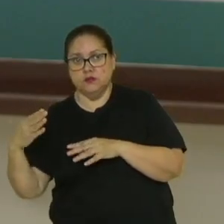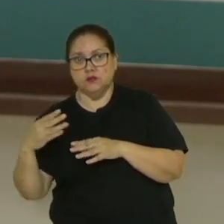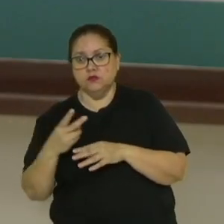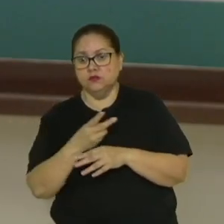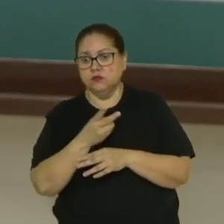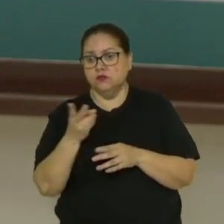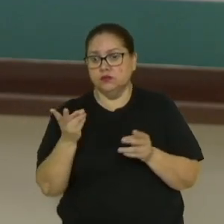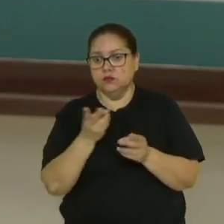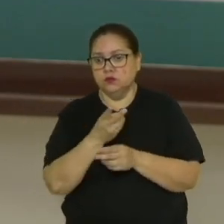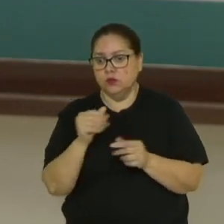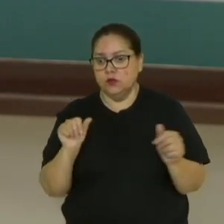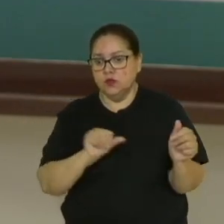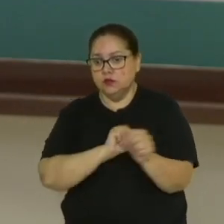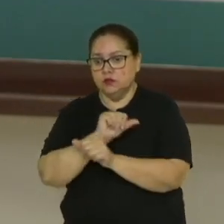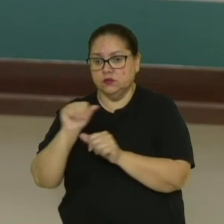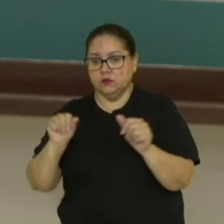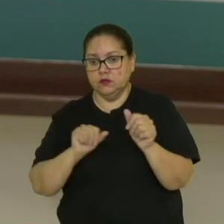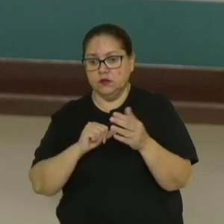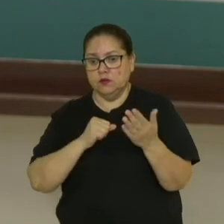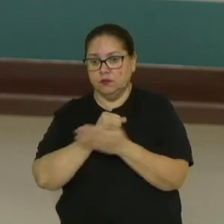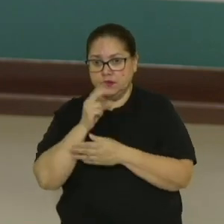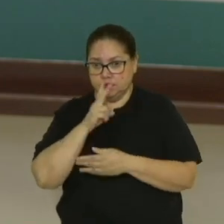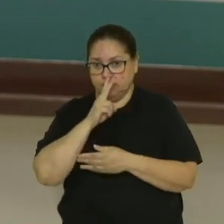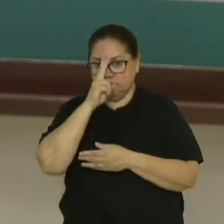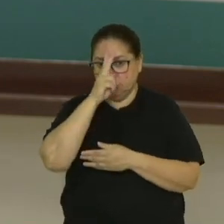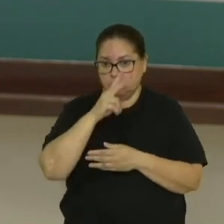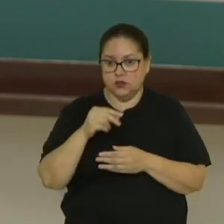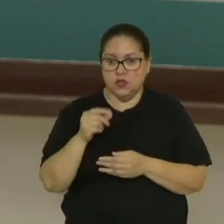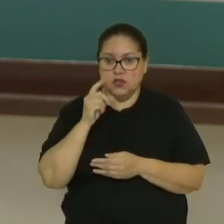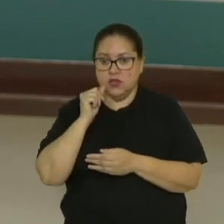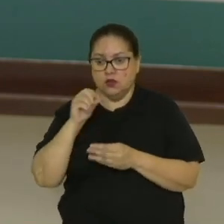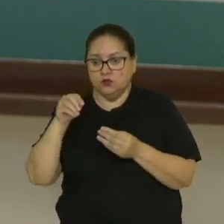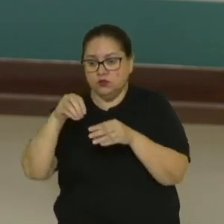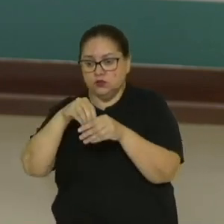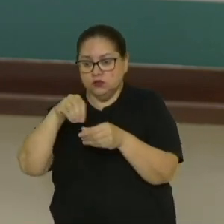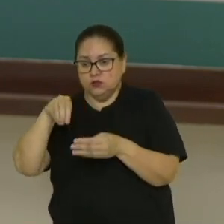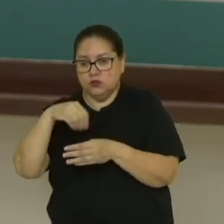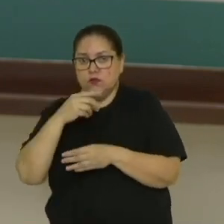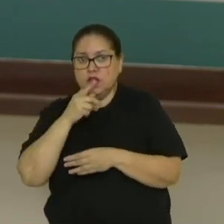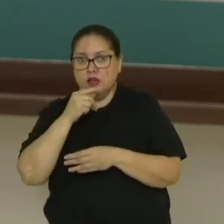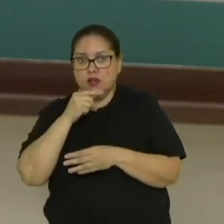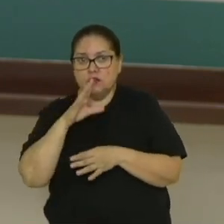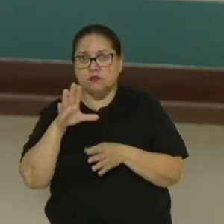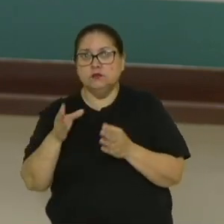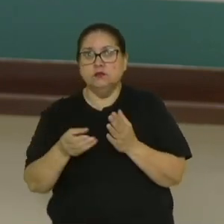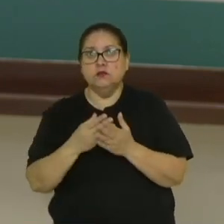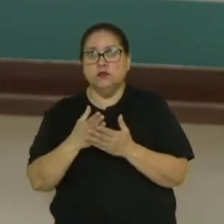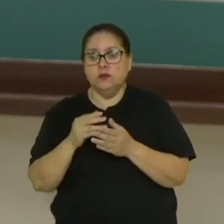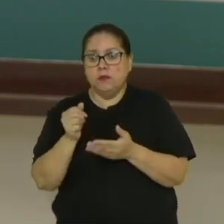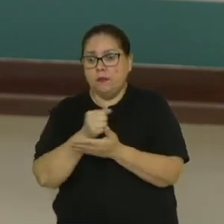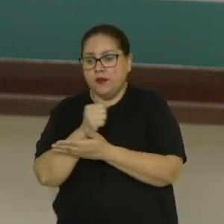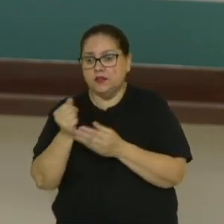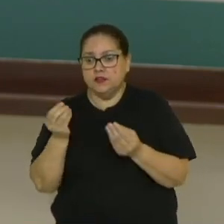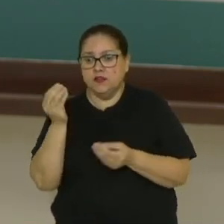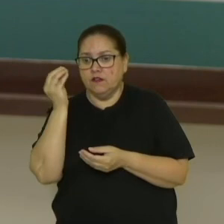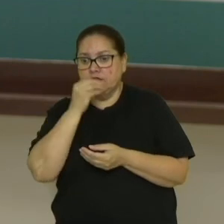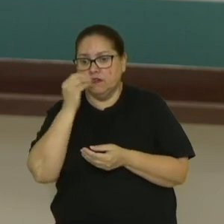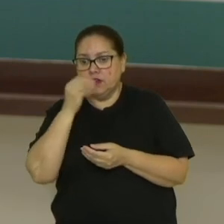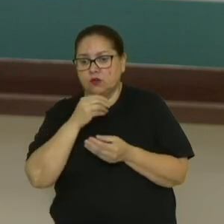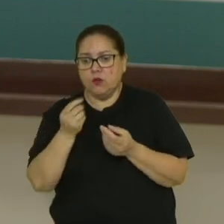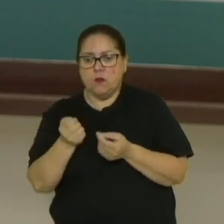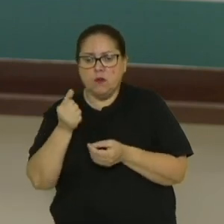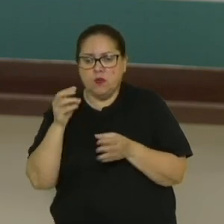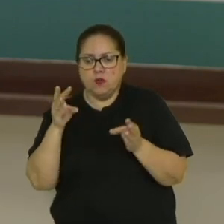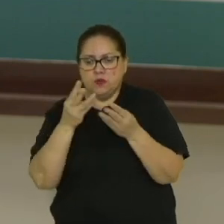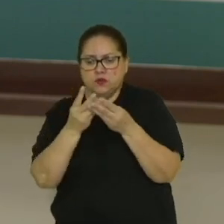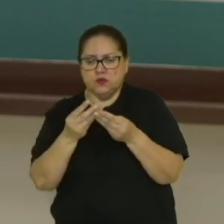dupla troca, que ocorre entre uma base forte e um sal solúvel em água. Os produtos dessa reação são uma base fraca, pouco solúvel,